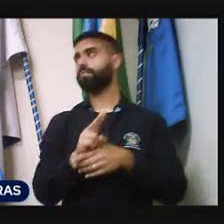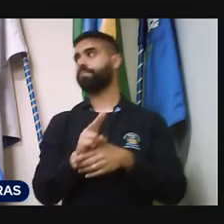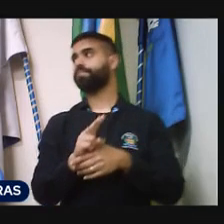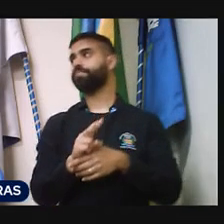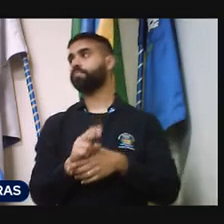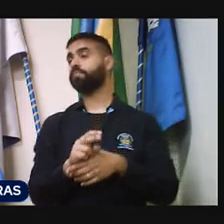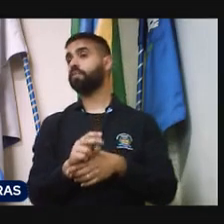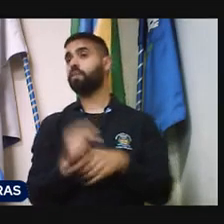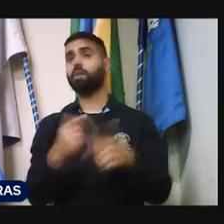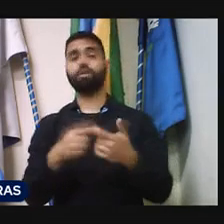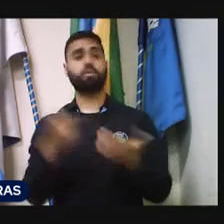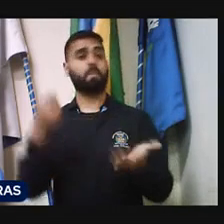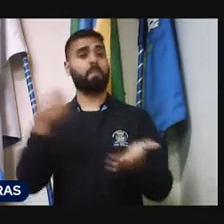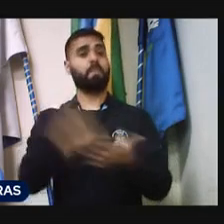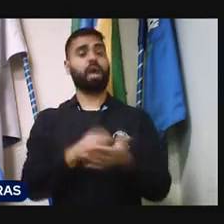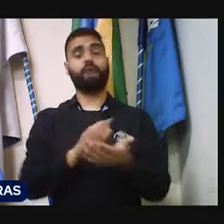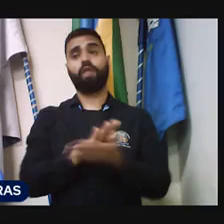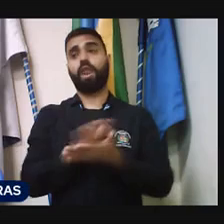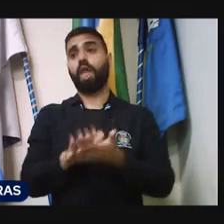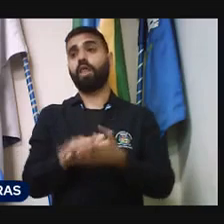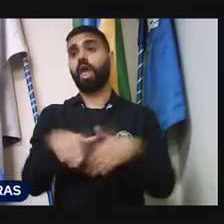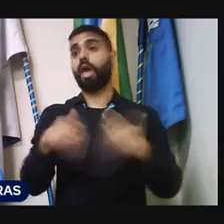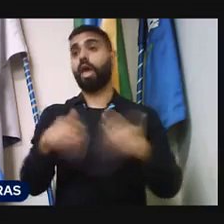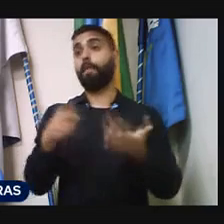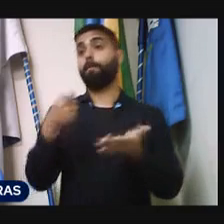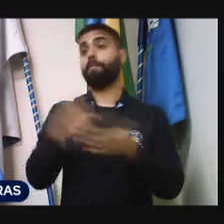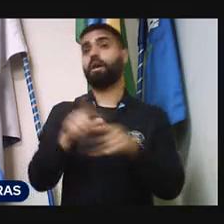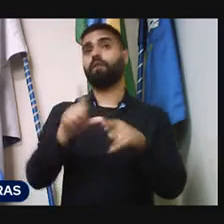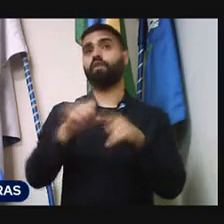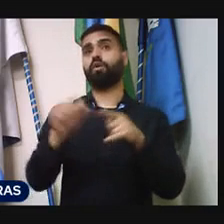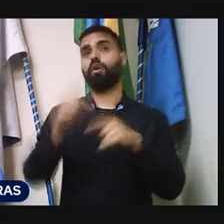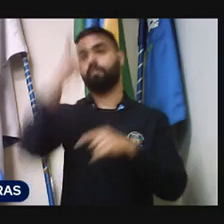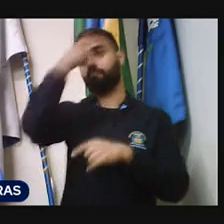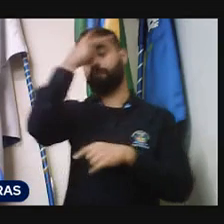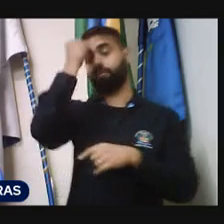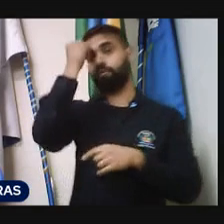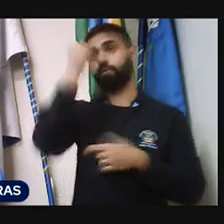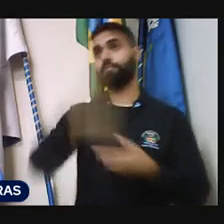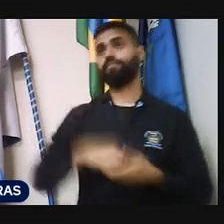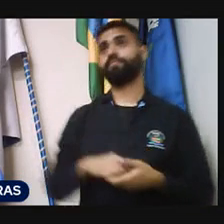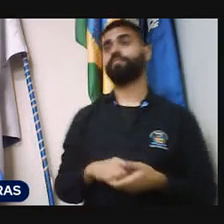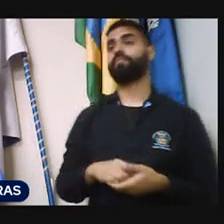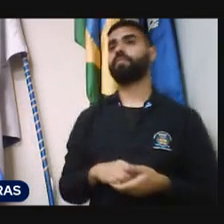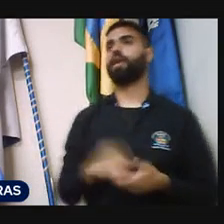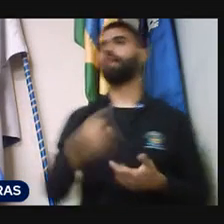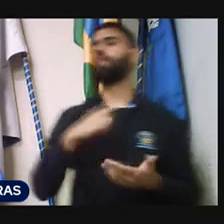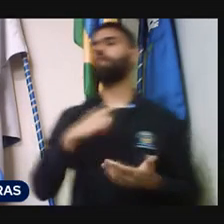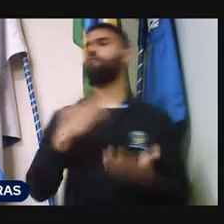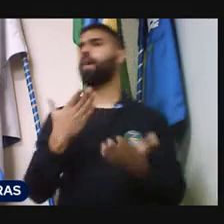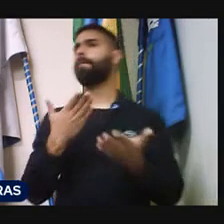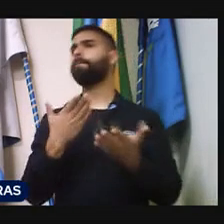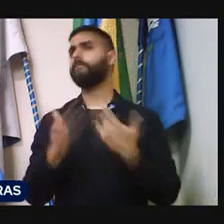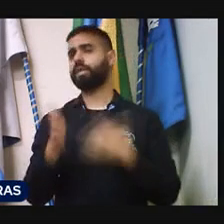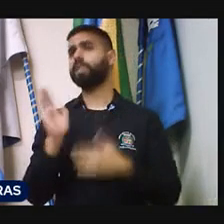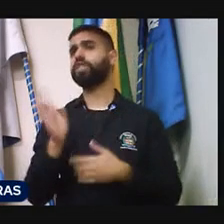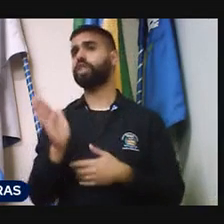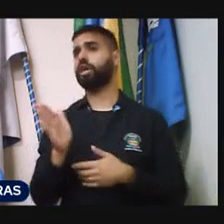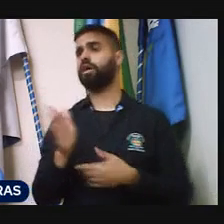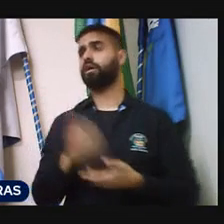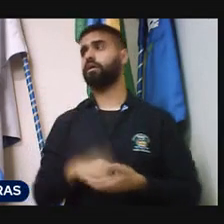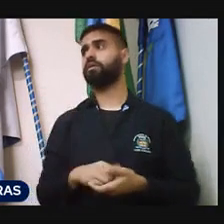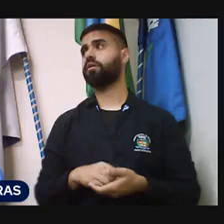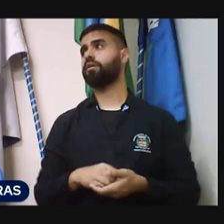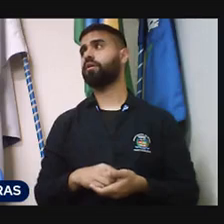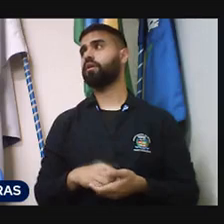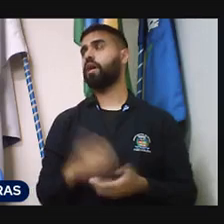Tinha um custo nenhum que pagar o aluguel a prefeitura E aí nós tivemos uma perda já significante o foi